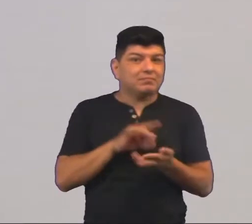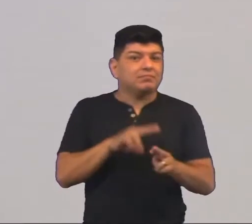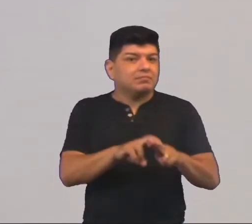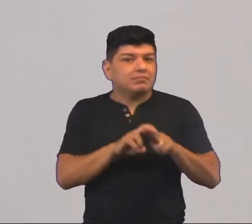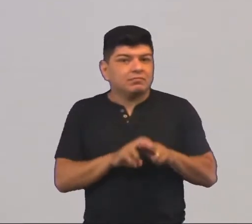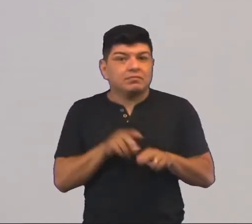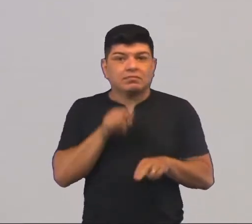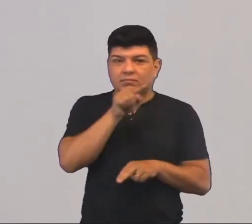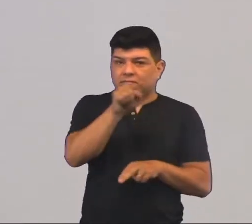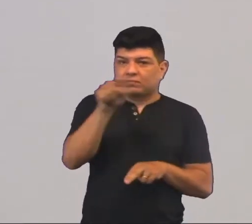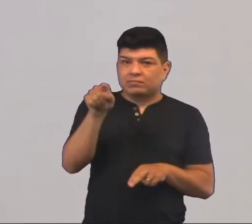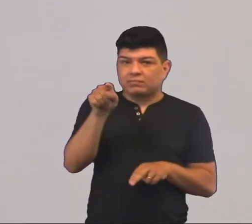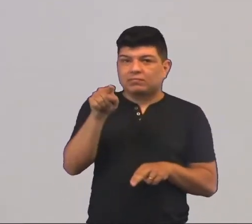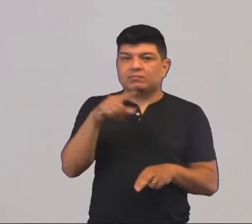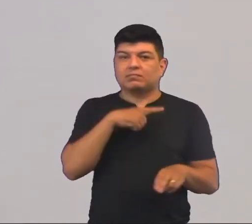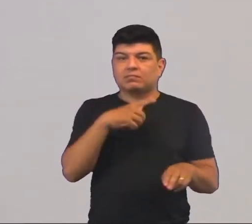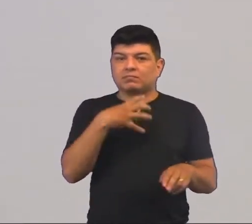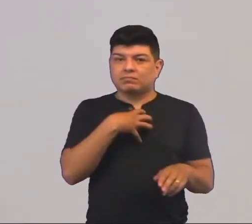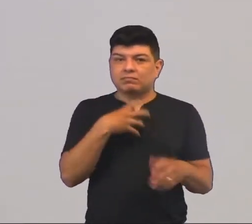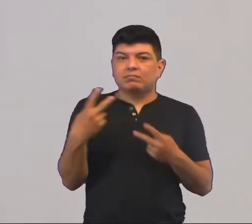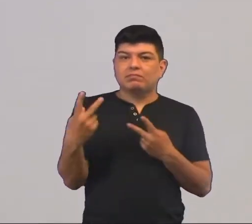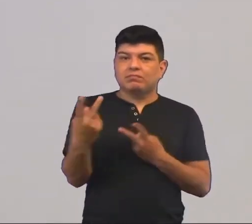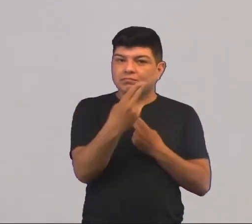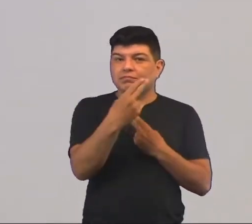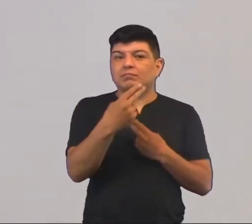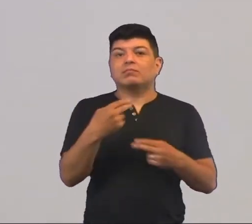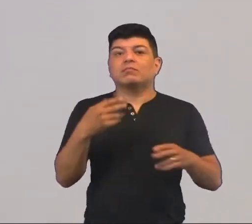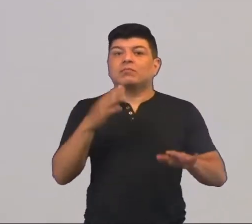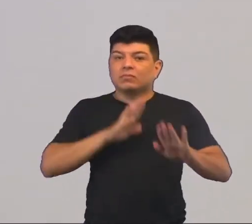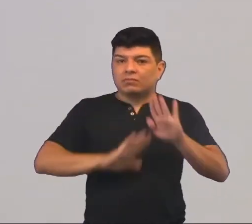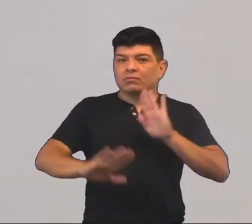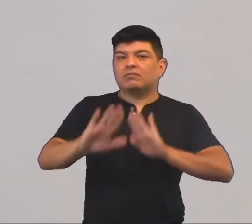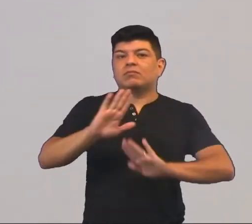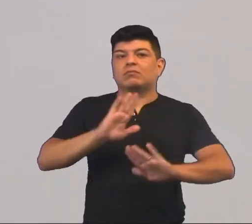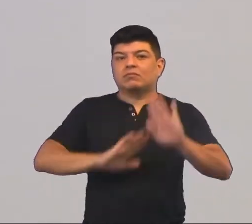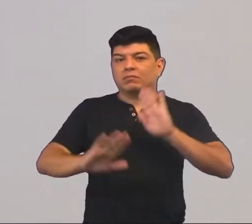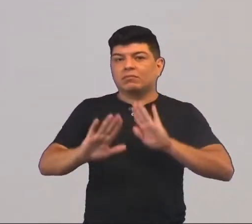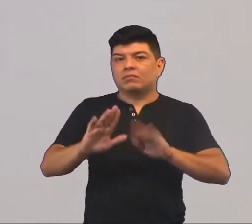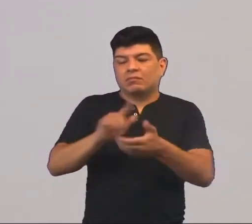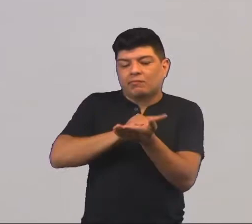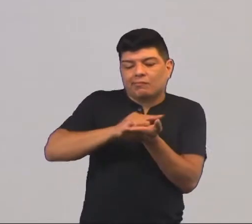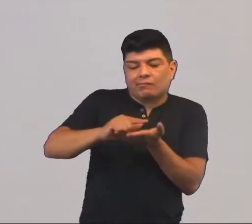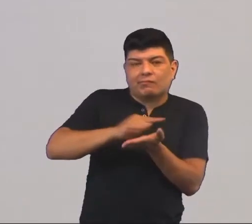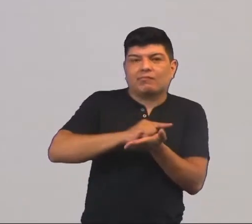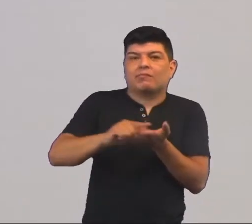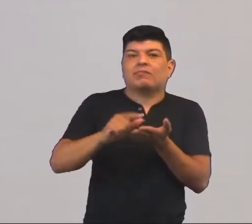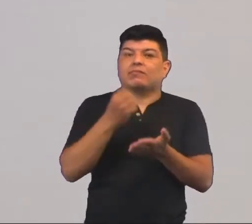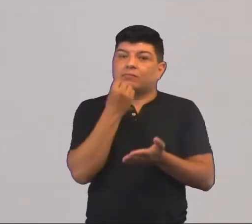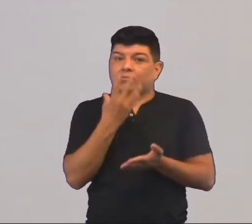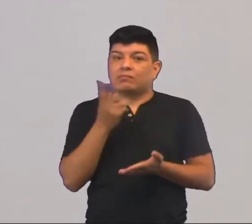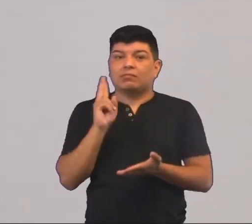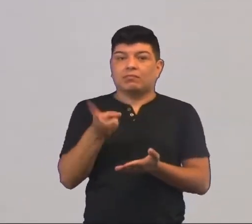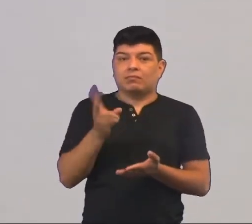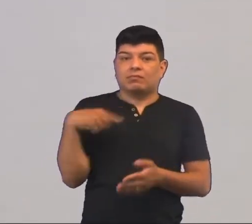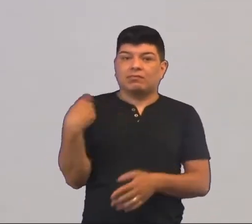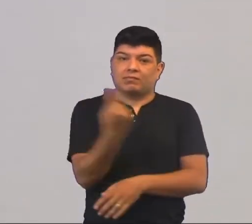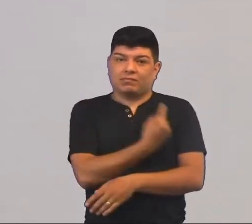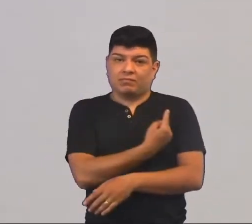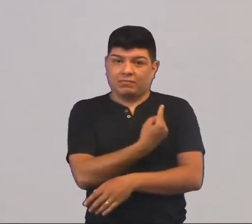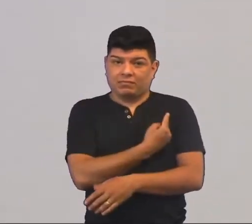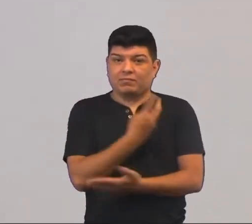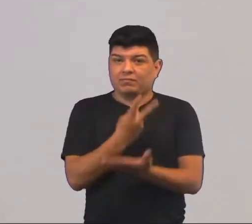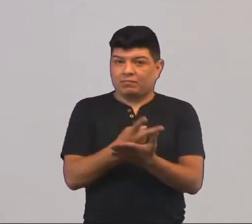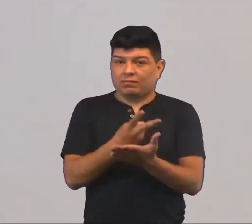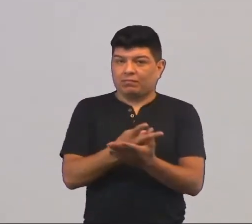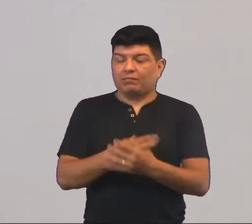Então, assim, para que você não passe por essa situação, tome esse cuidado da higienização, é sempre bom para todos nós, né, o